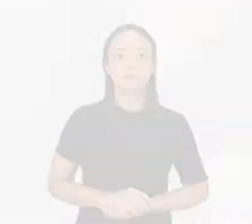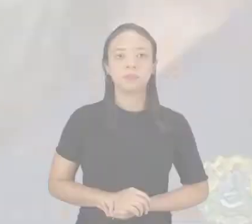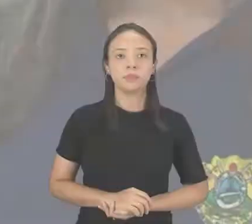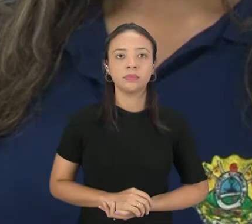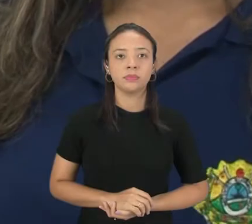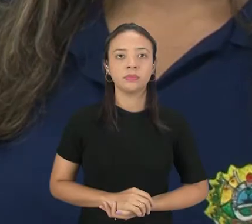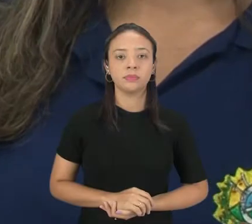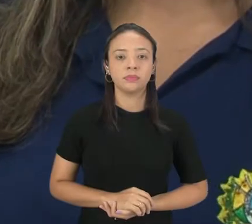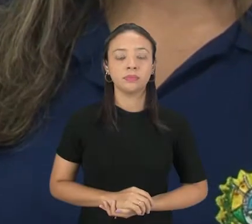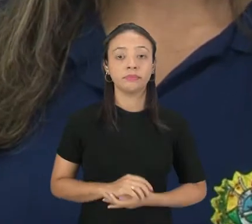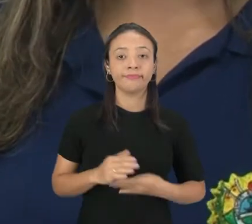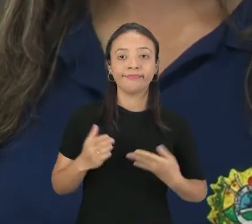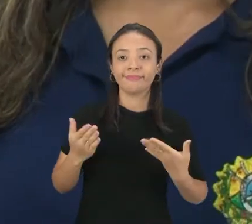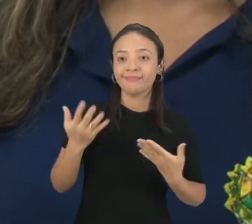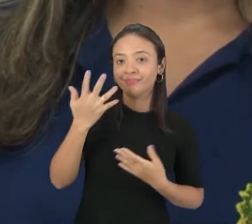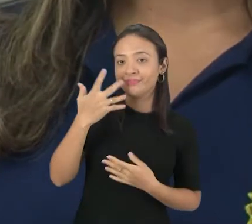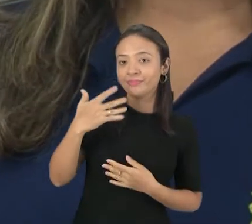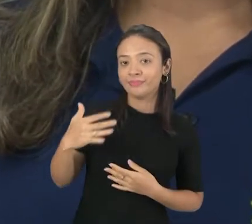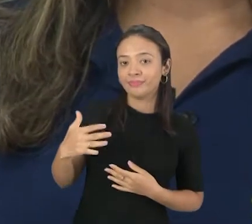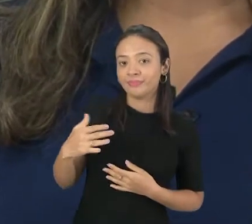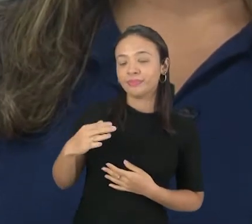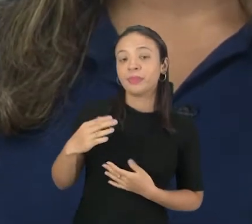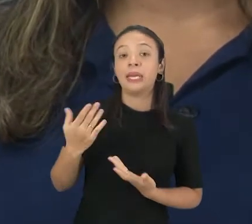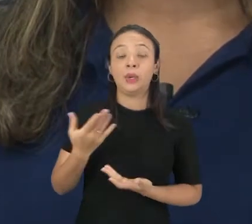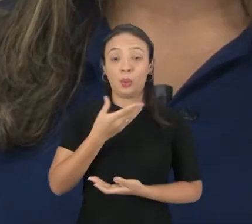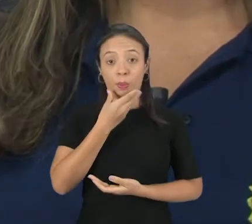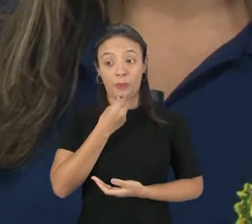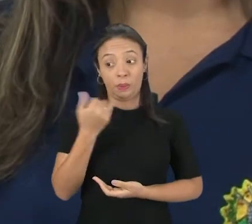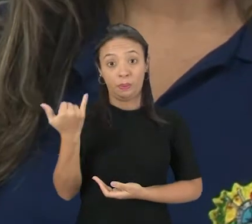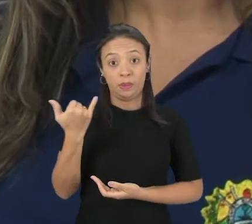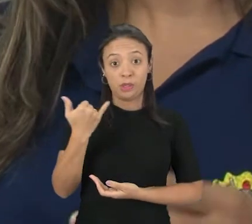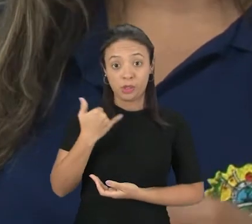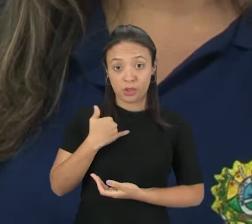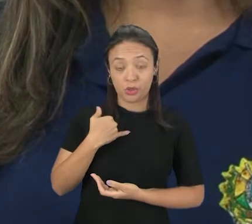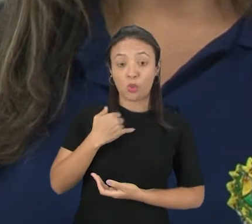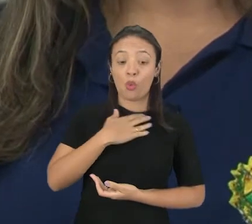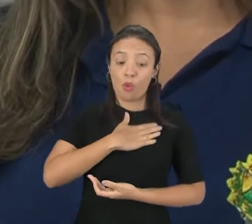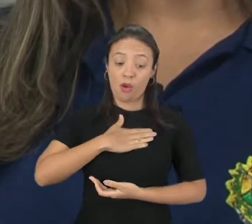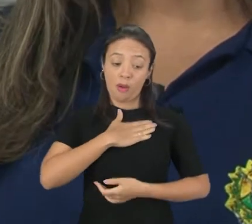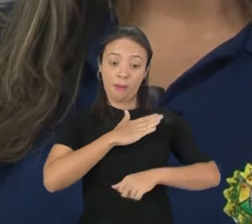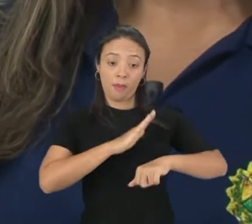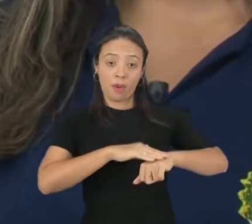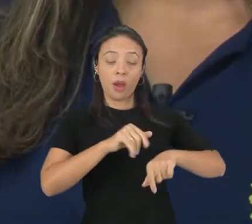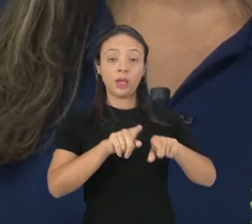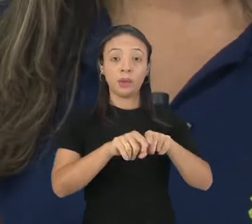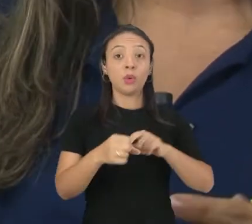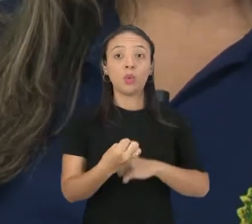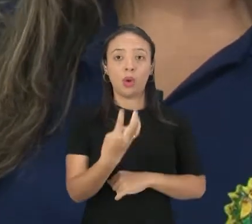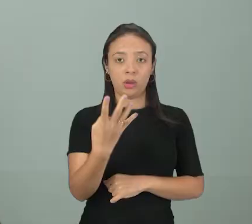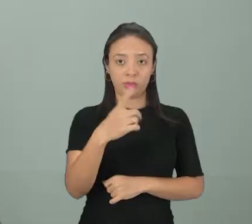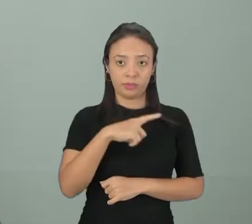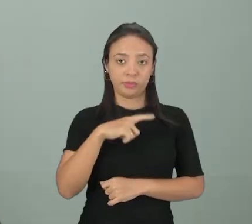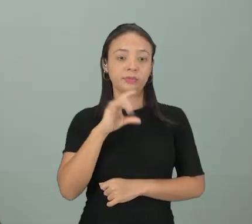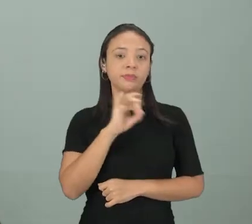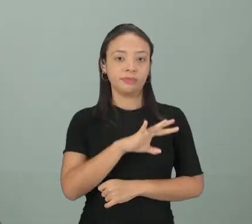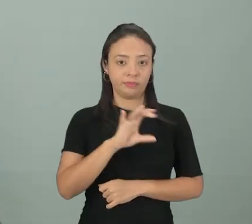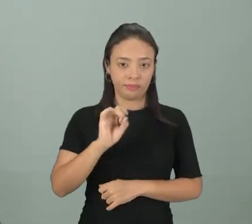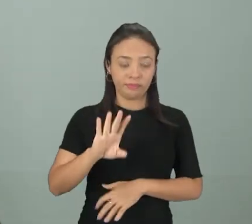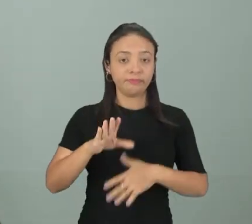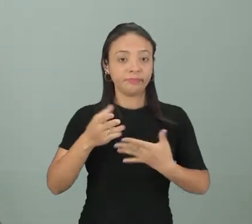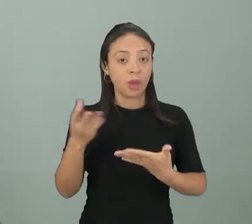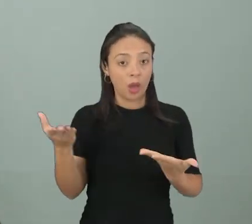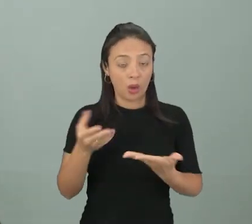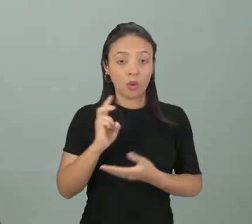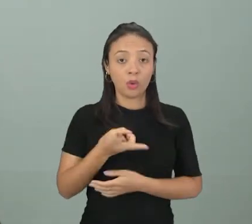pesquisa pão crianças Carlinhos me falou as preferências EA quantidade de cada uma delas Então nós vamos agora